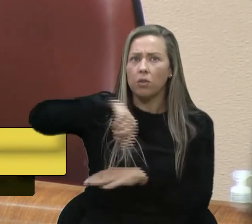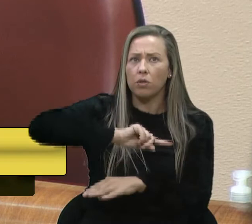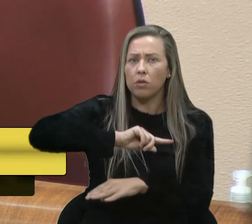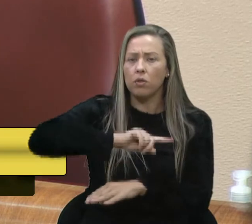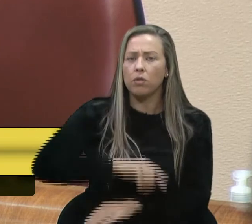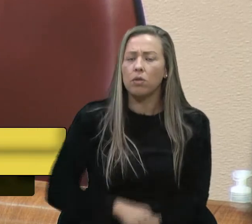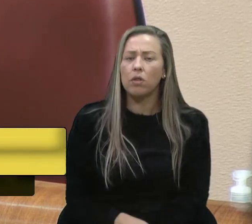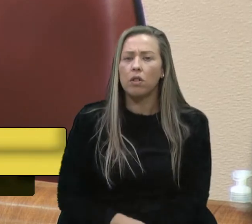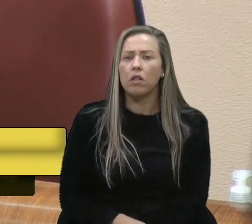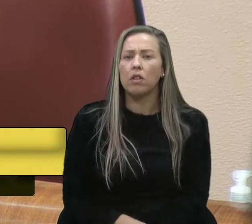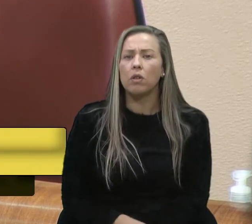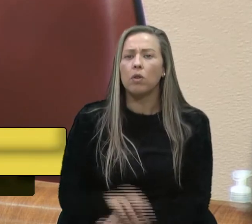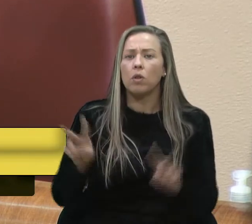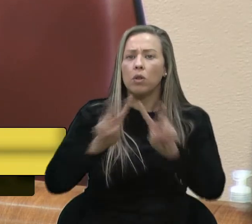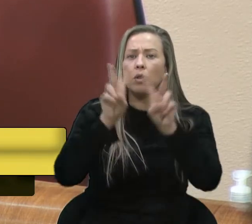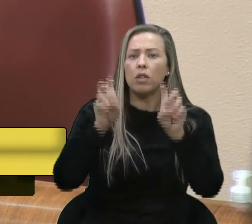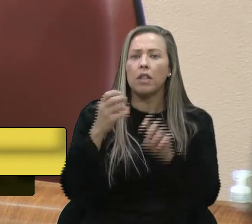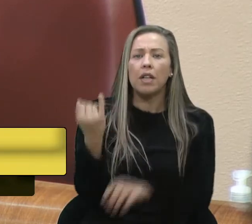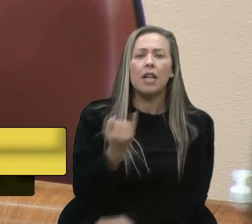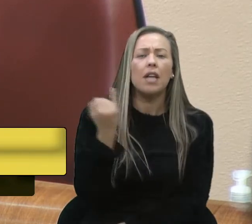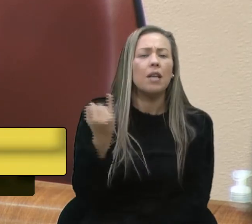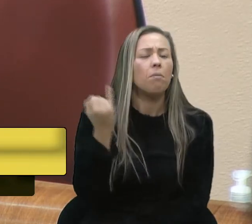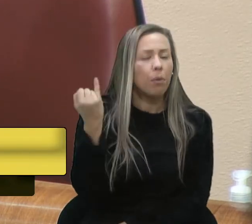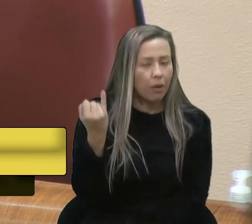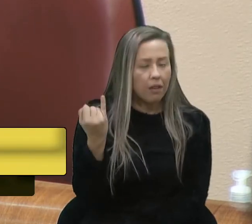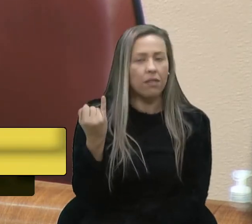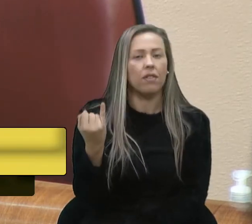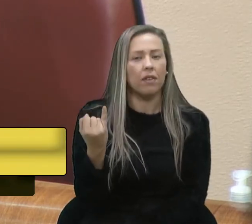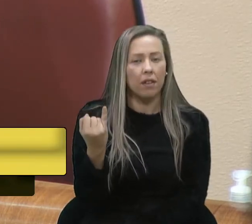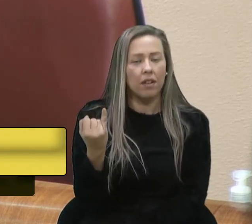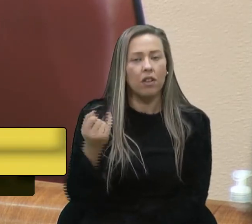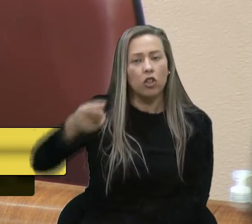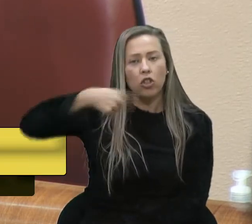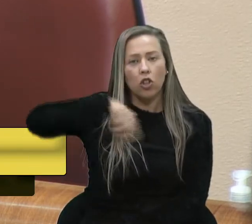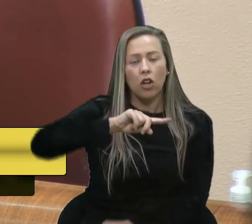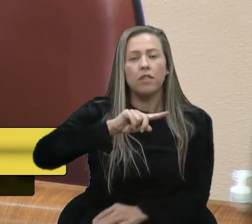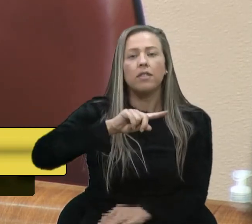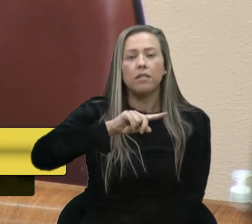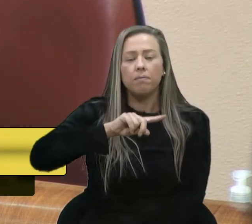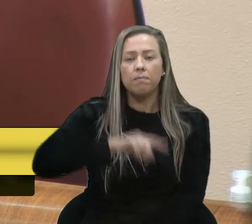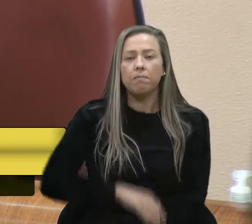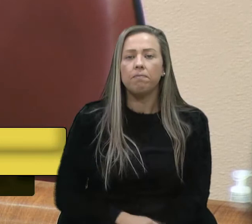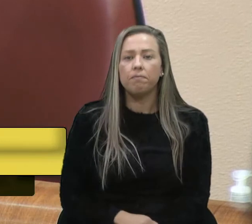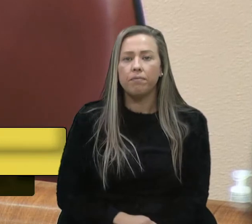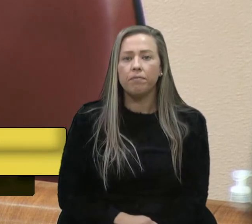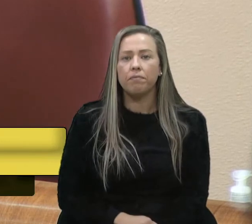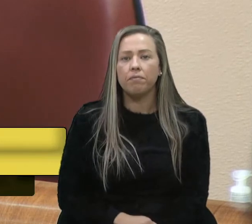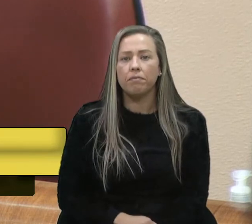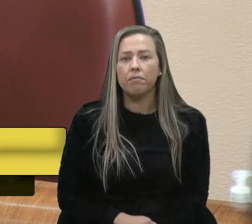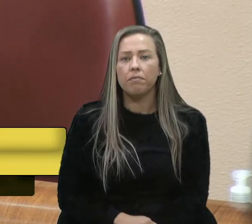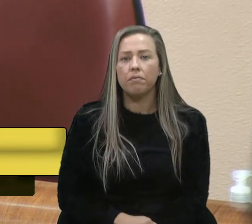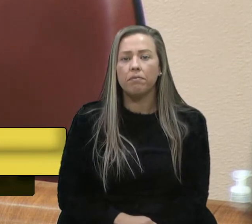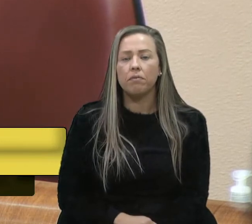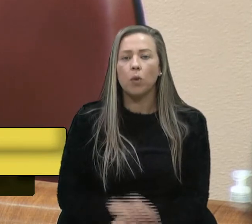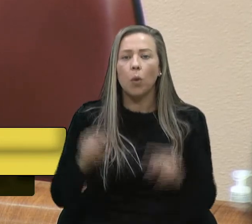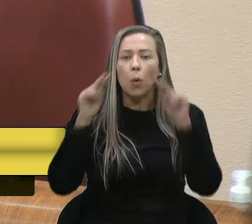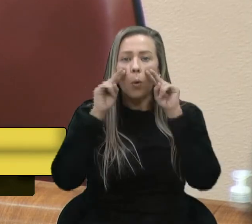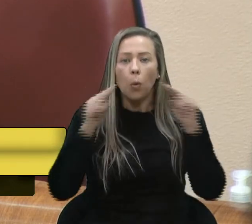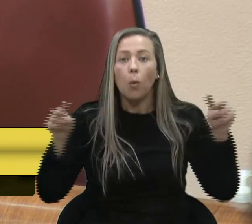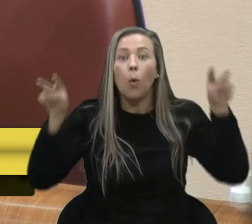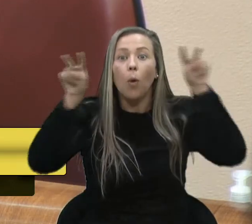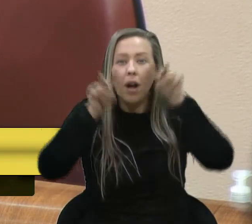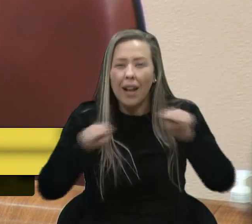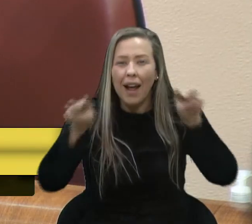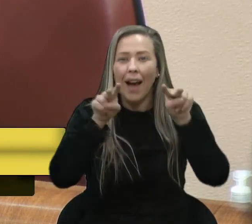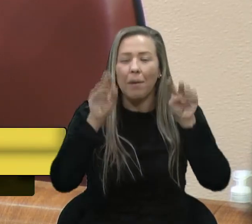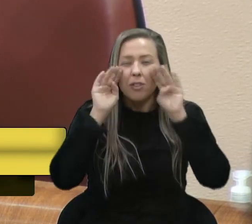sobre essa questão, sobre a importância da gente ter um olhar mais voltado a